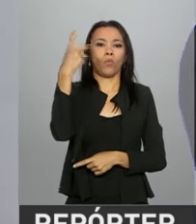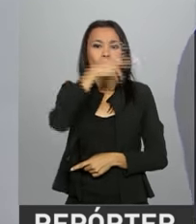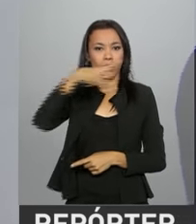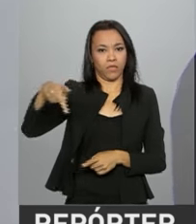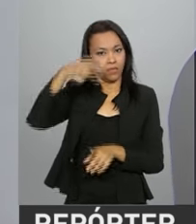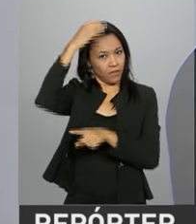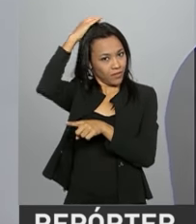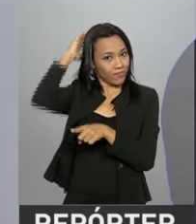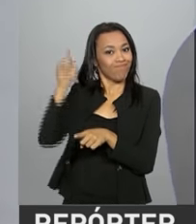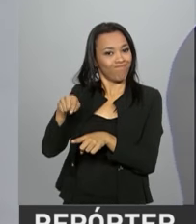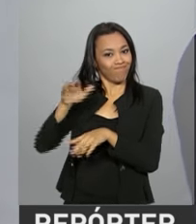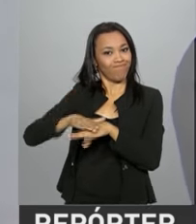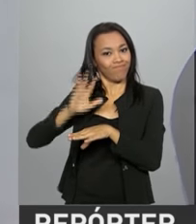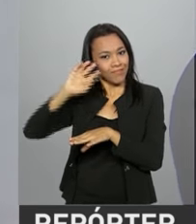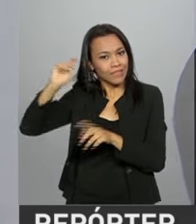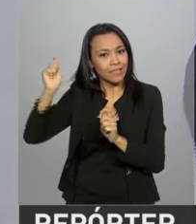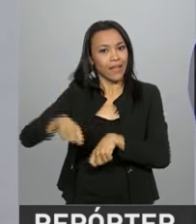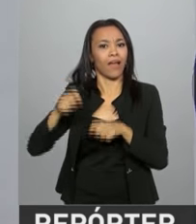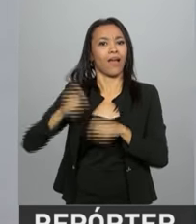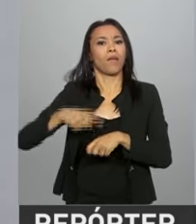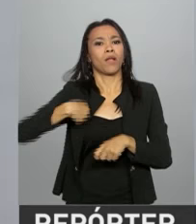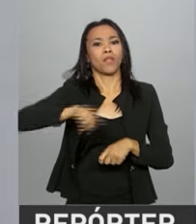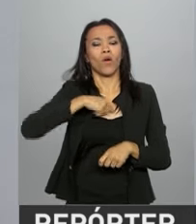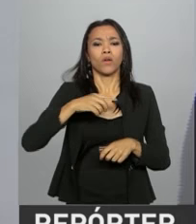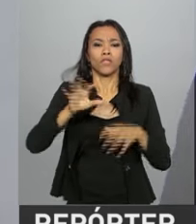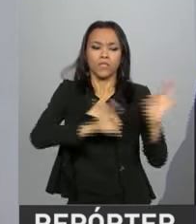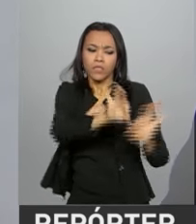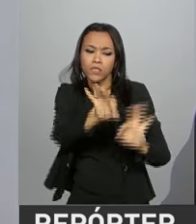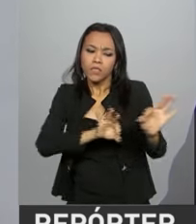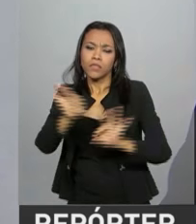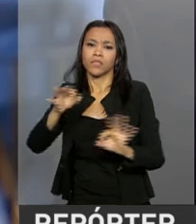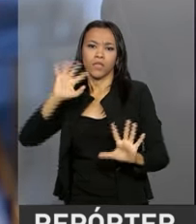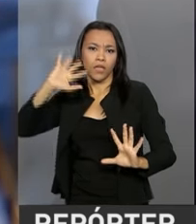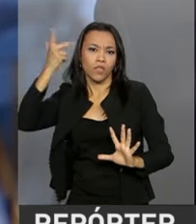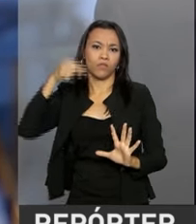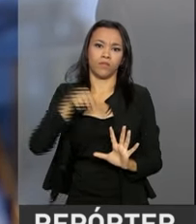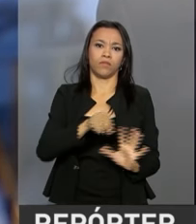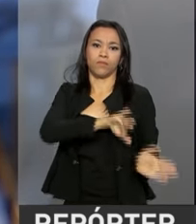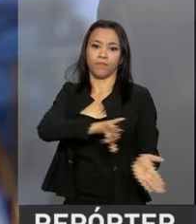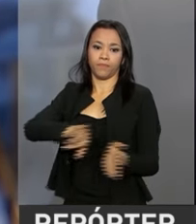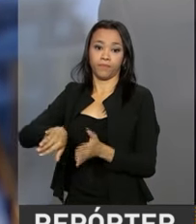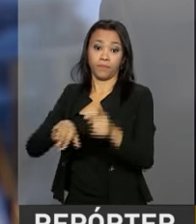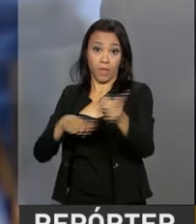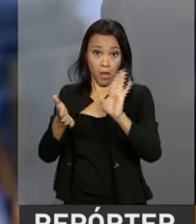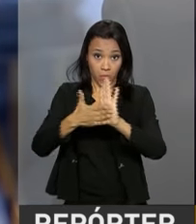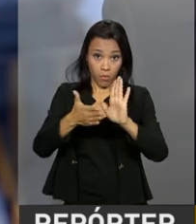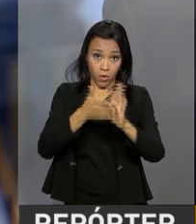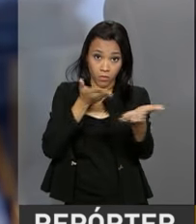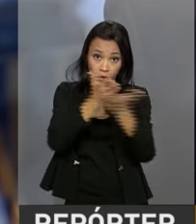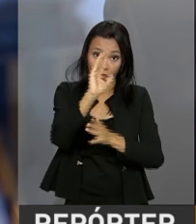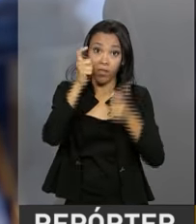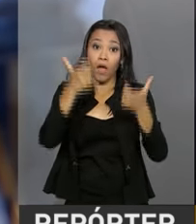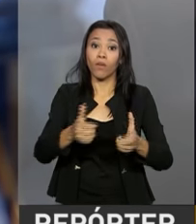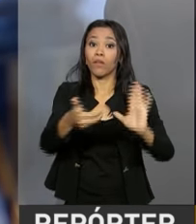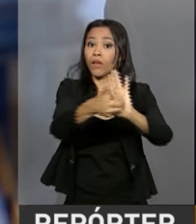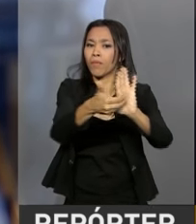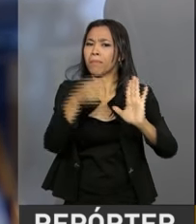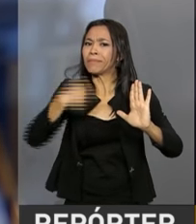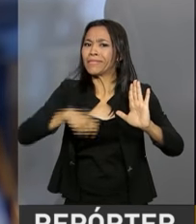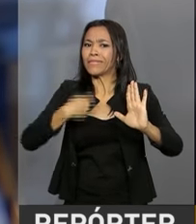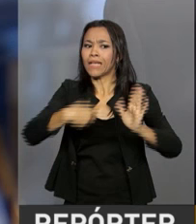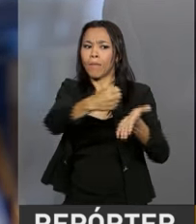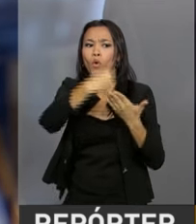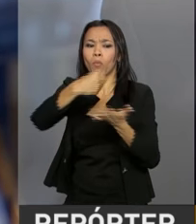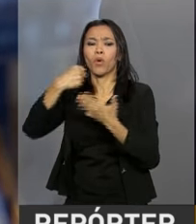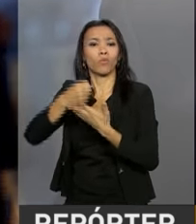reúne condições para nós fazermos essa travessia. Para que a proposta seja aprovada na Câmara, é necessário o apoio